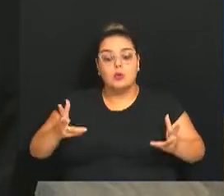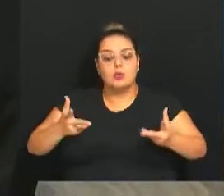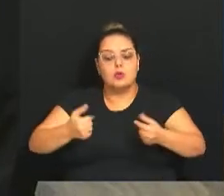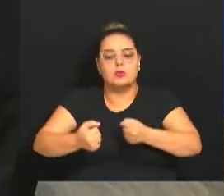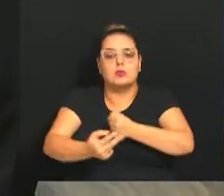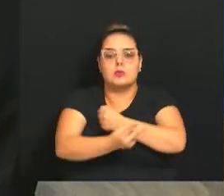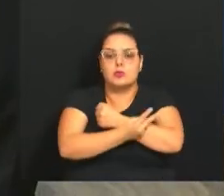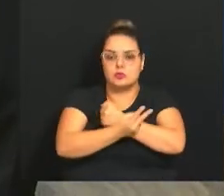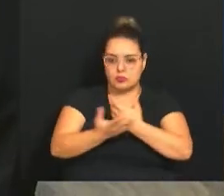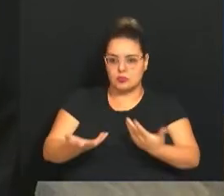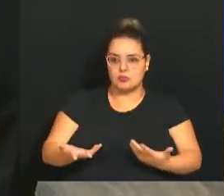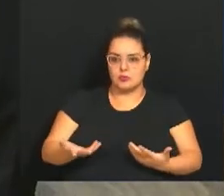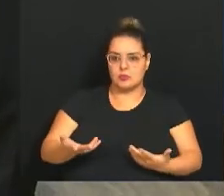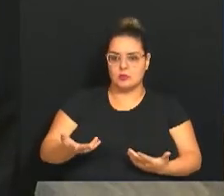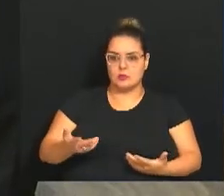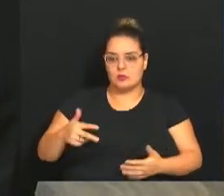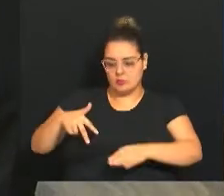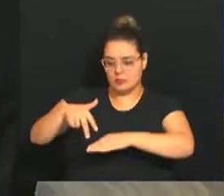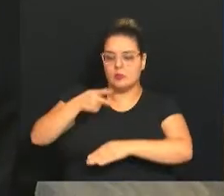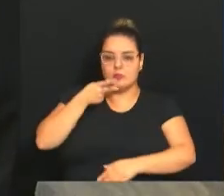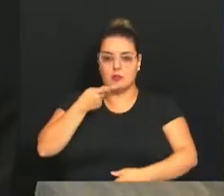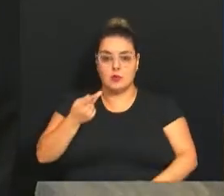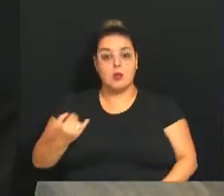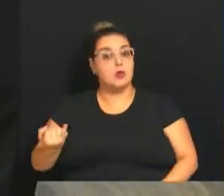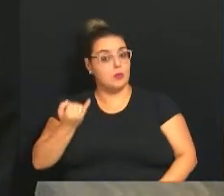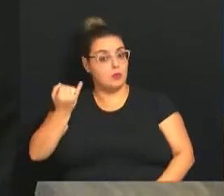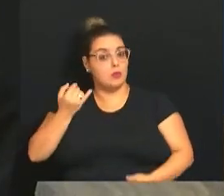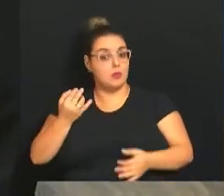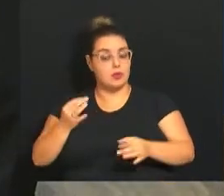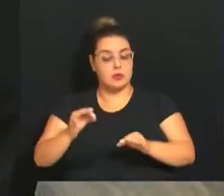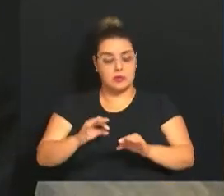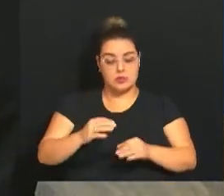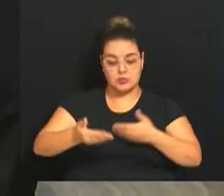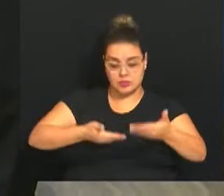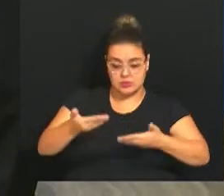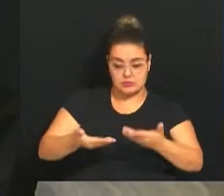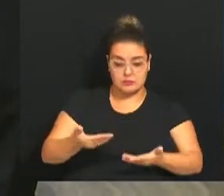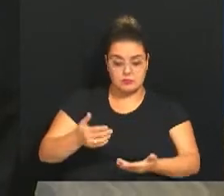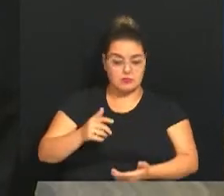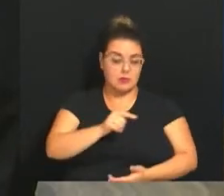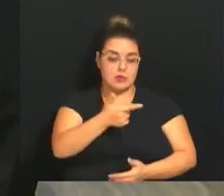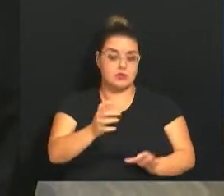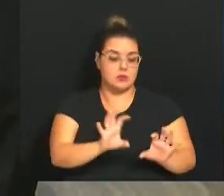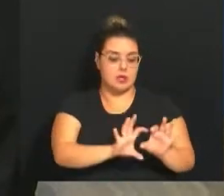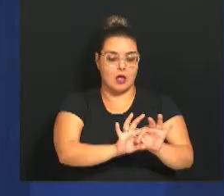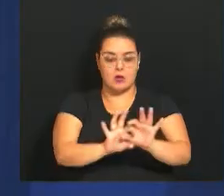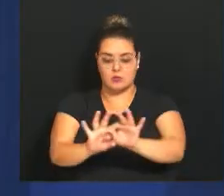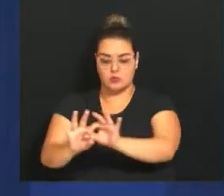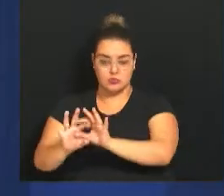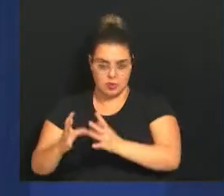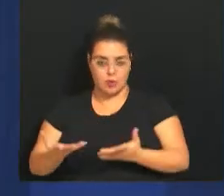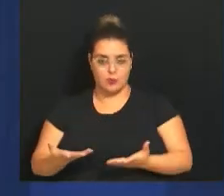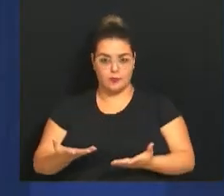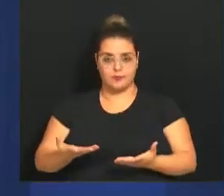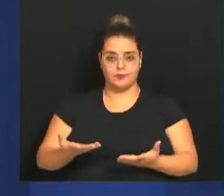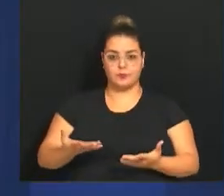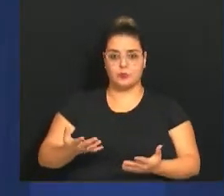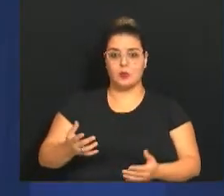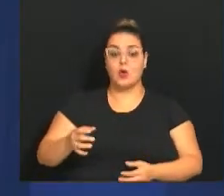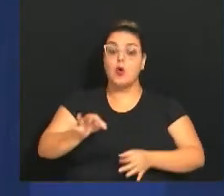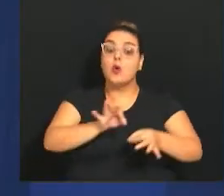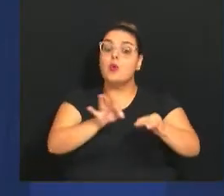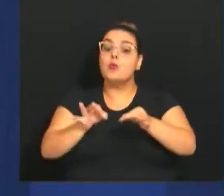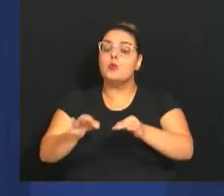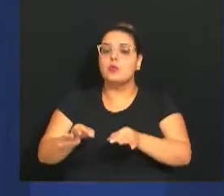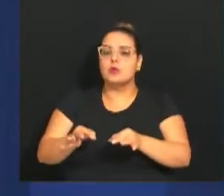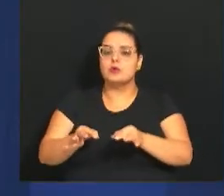senhora colocou, a gente tem importantes serviços, mas eles não se conversam. Exatamente. Então, uma das coisas que o projeto visa é esse convênio